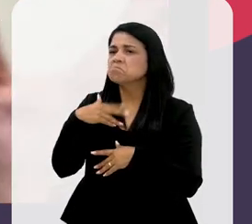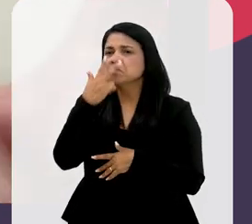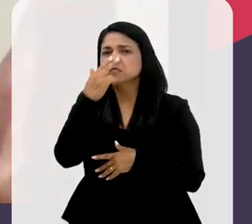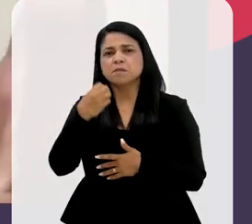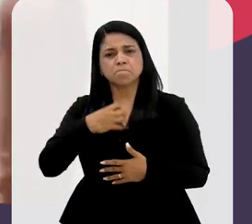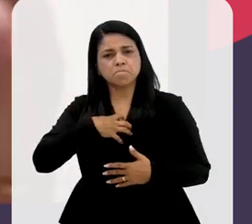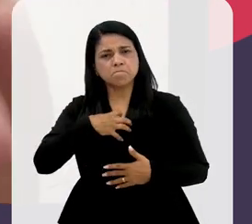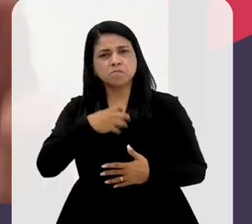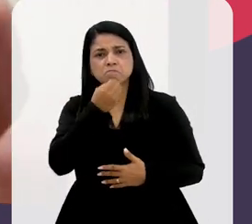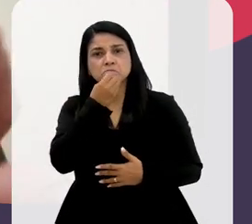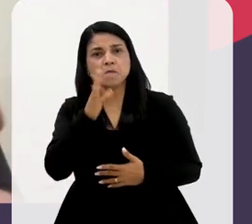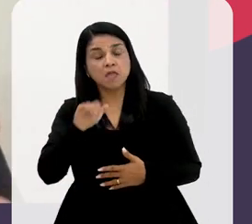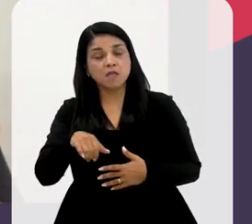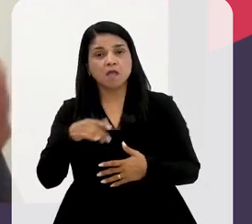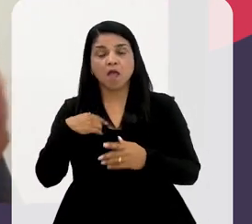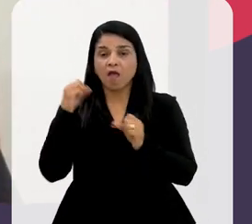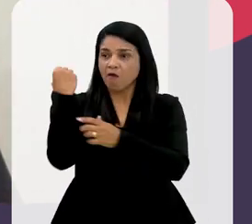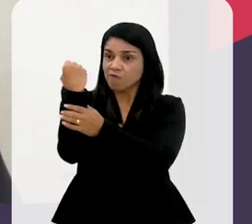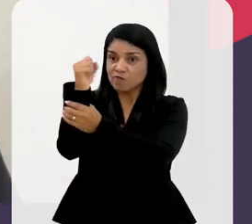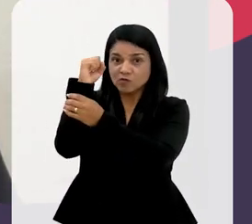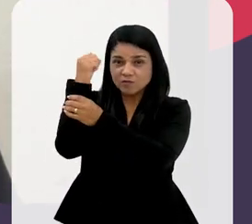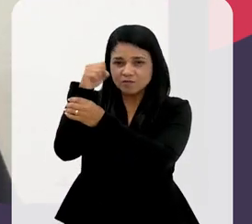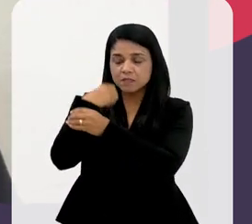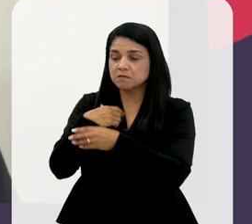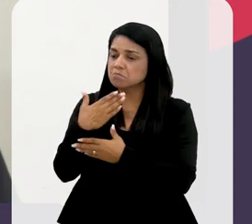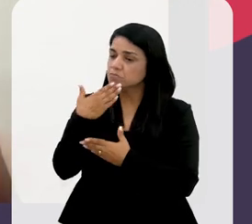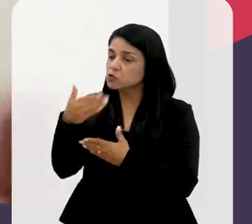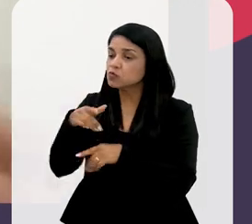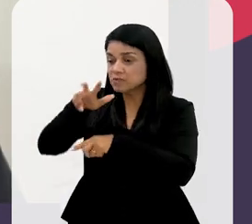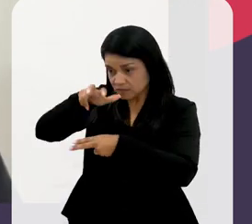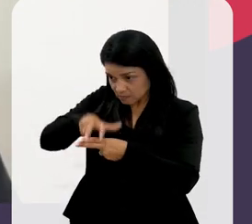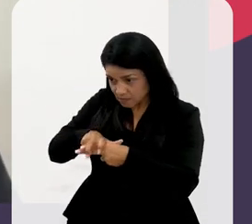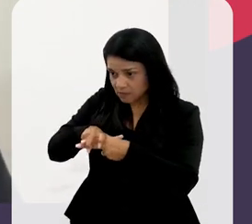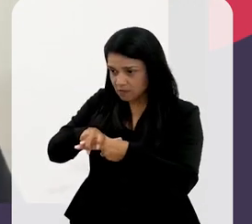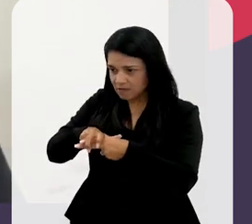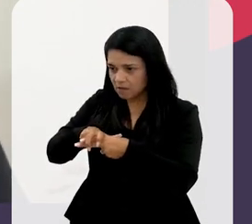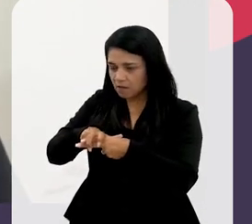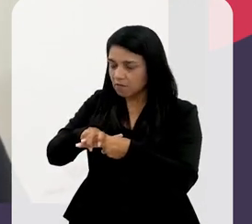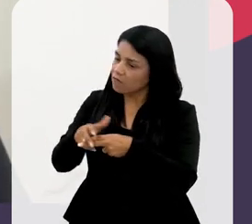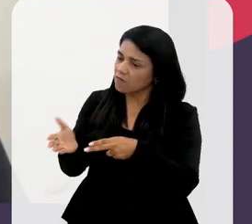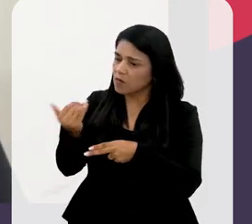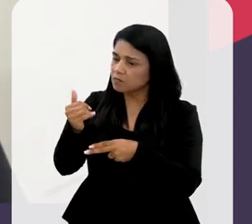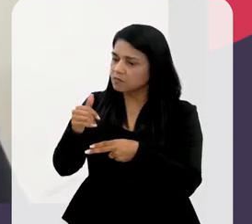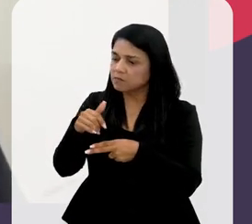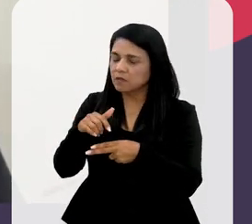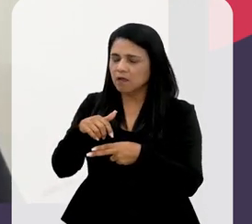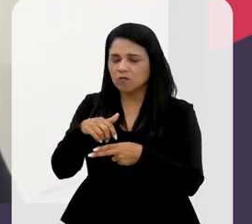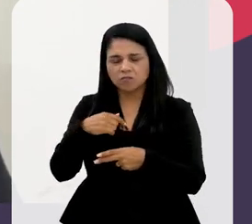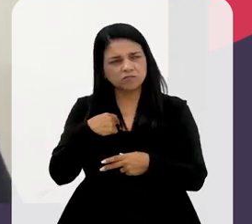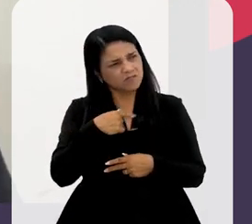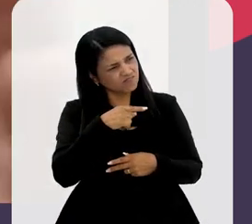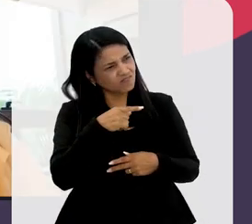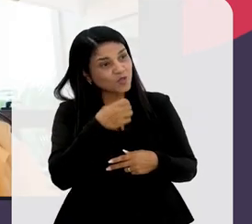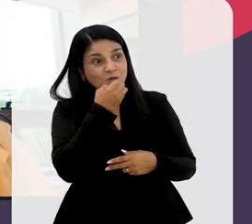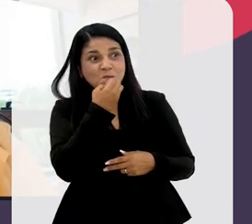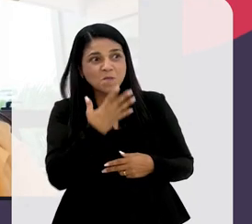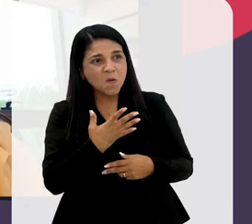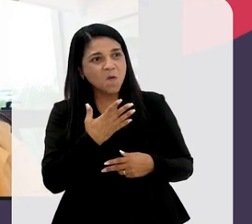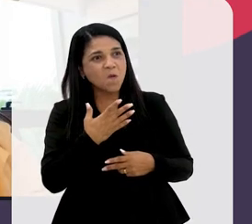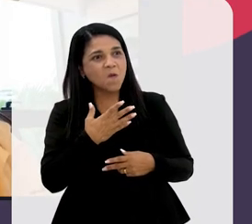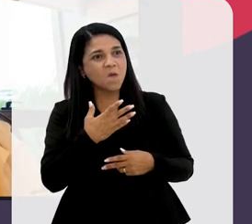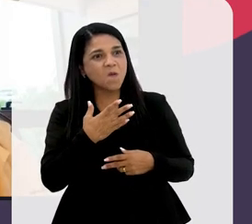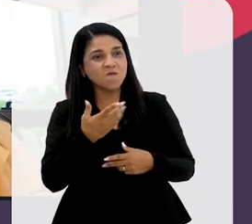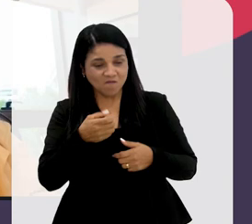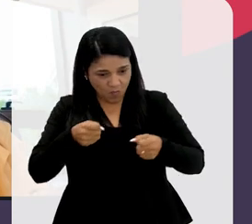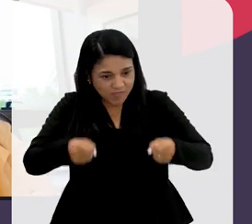bem, né? Até um dia que a fisioterapeuta falou assim, vamos sentar. Aí quando ela falou, vamos sentar, eu ainda falei com ela assim,